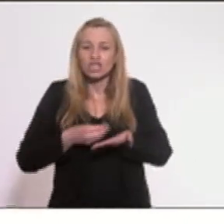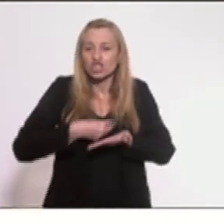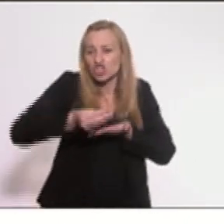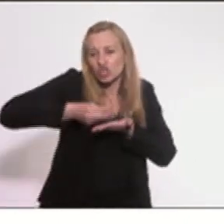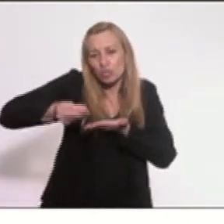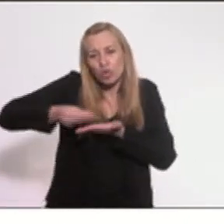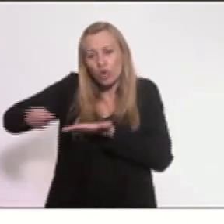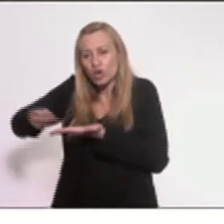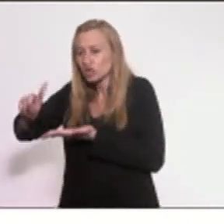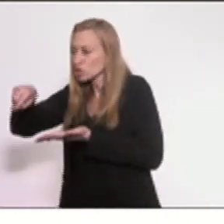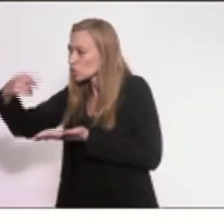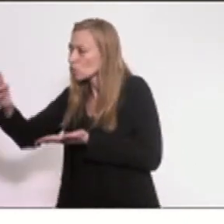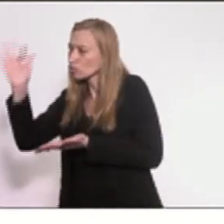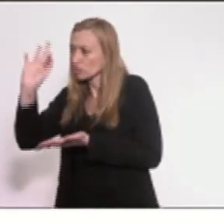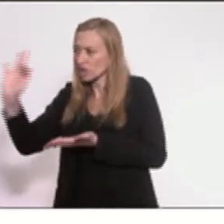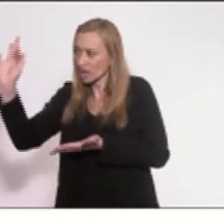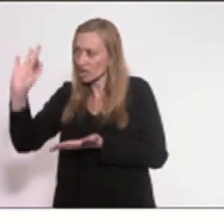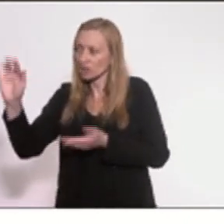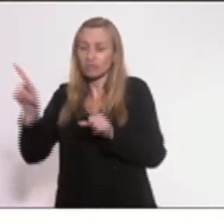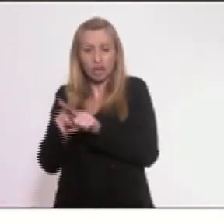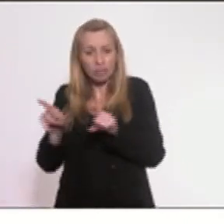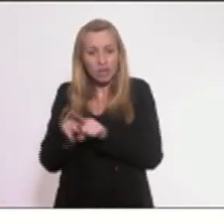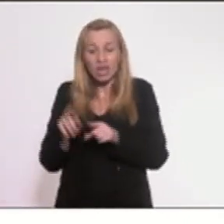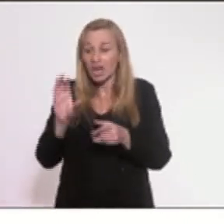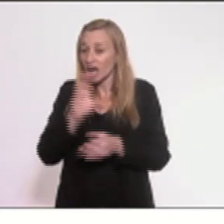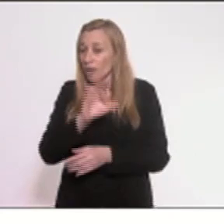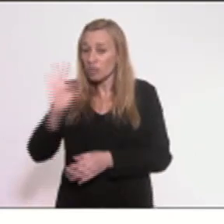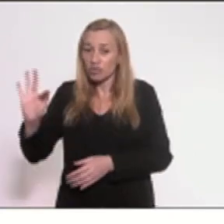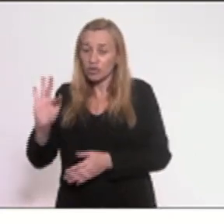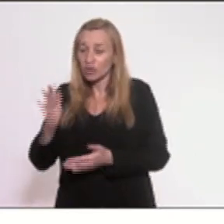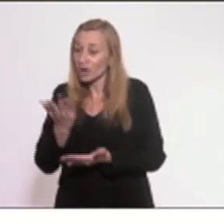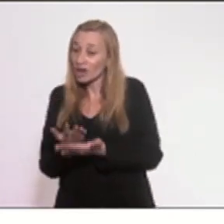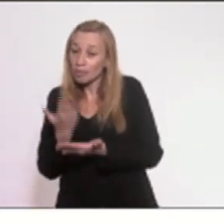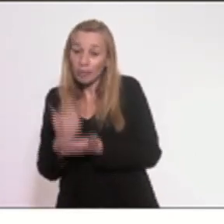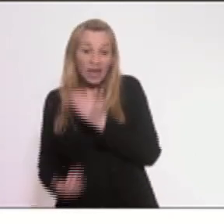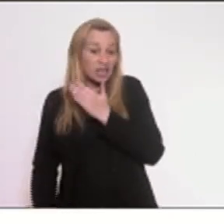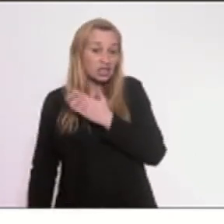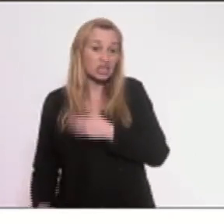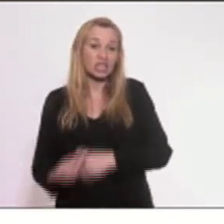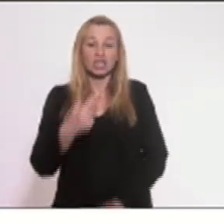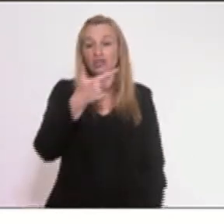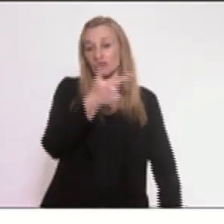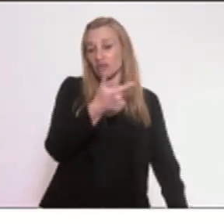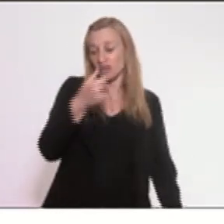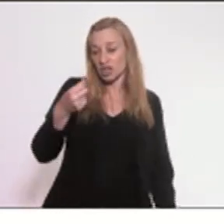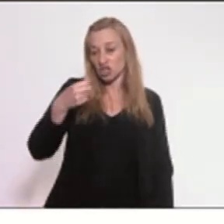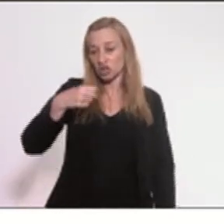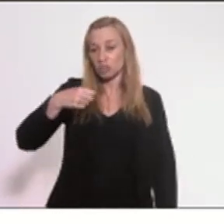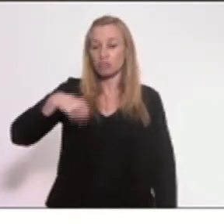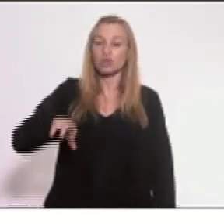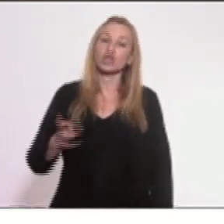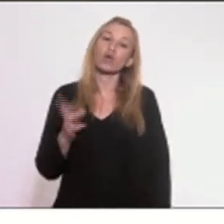pelos outros entes federativos, Cabo Frio cai de 20 milhões de receita de